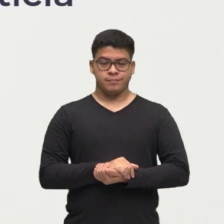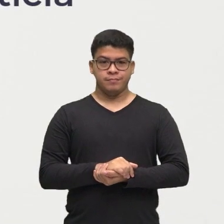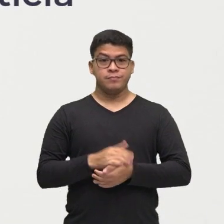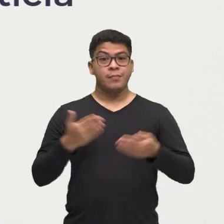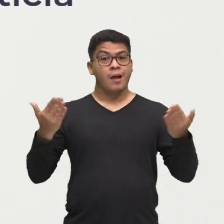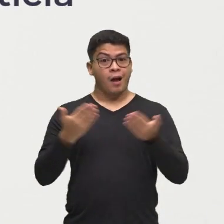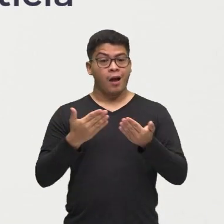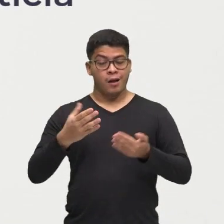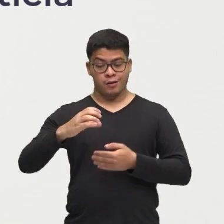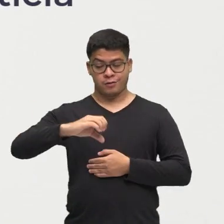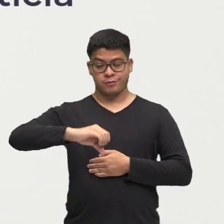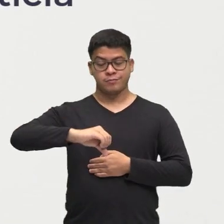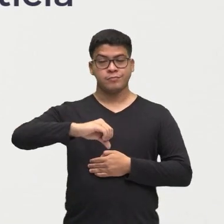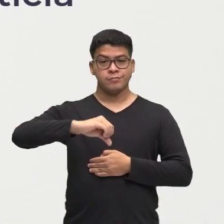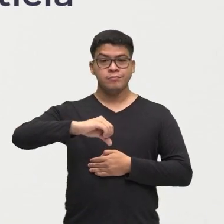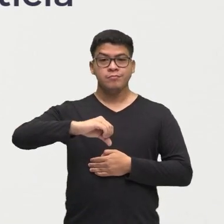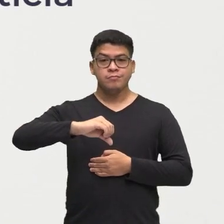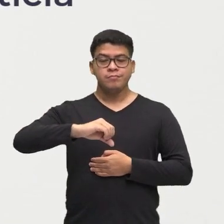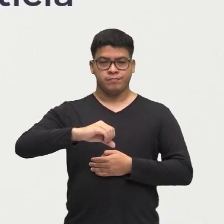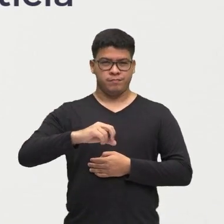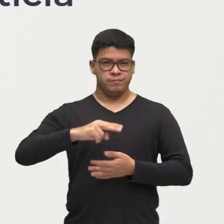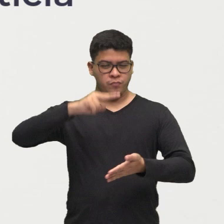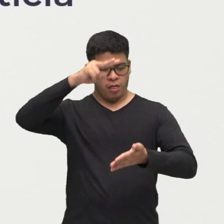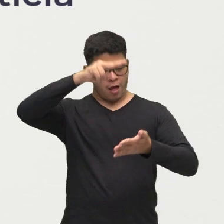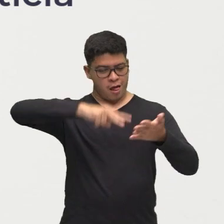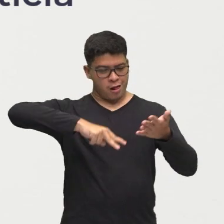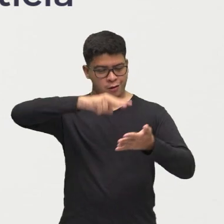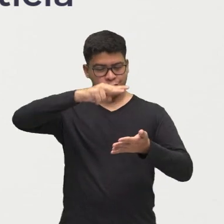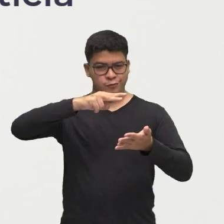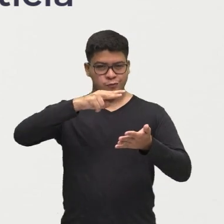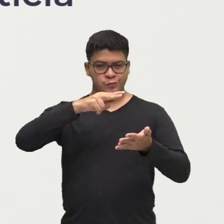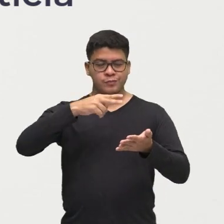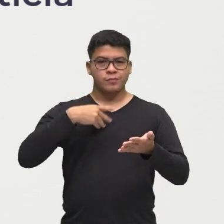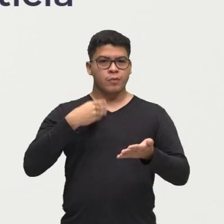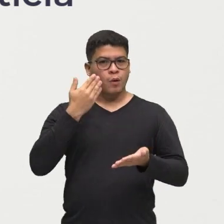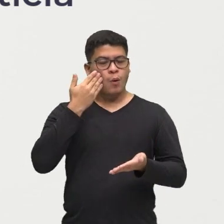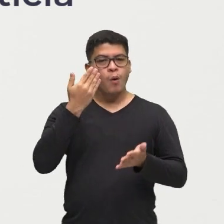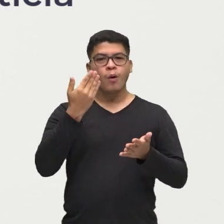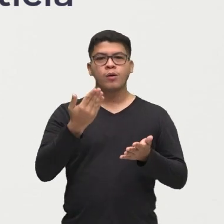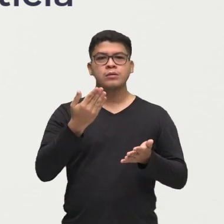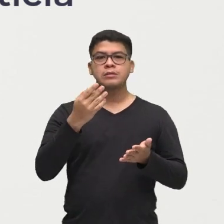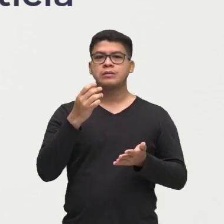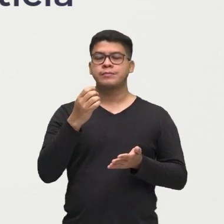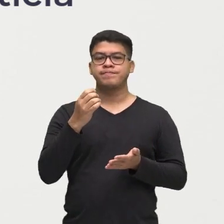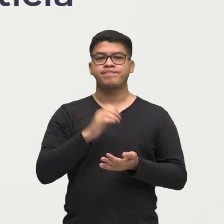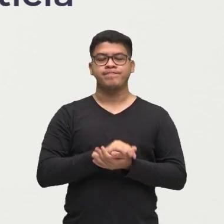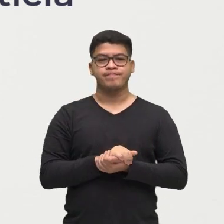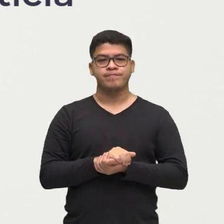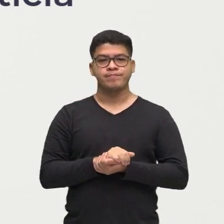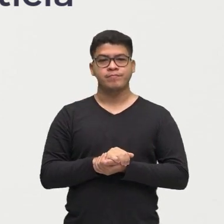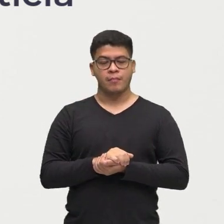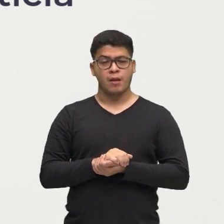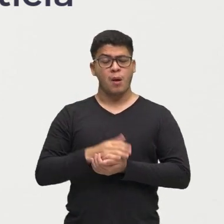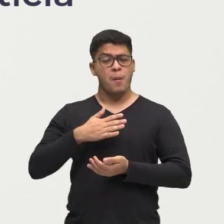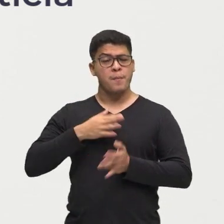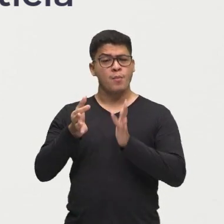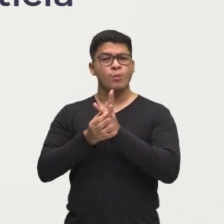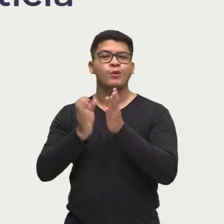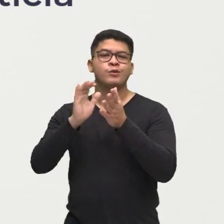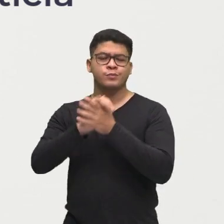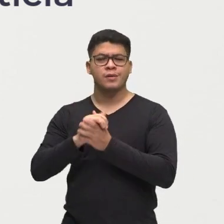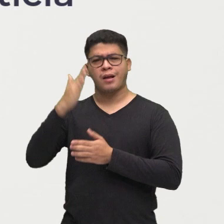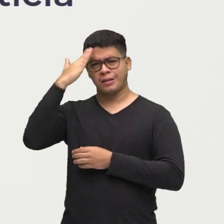número 9. Leia o texto e responda a questão. Simão, meu esposo, sei tudo.